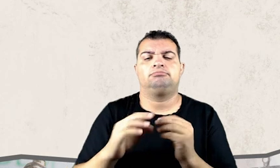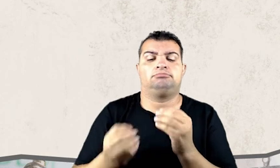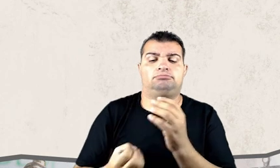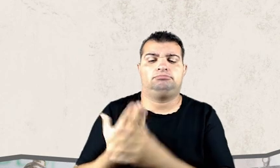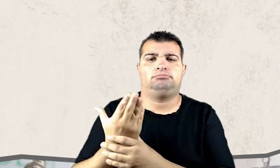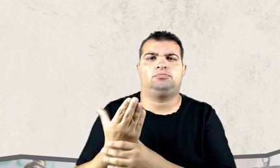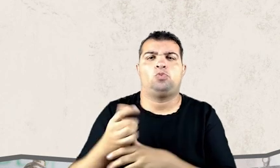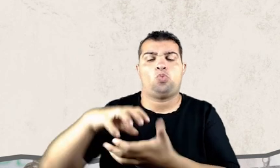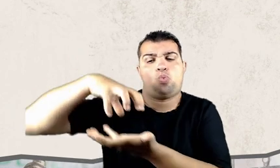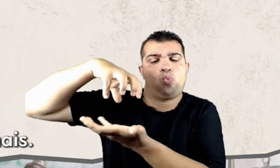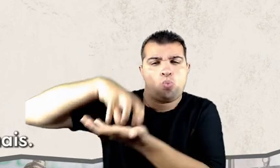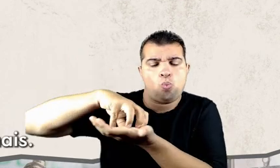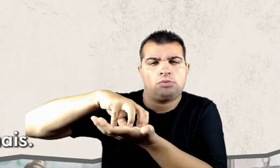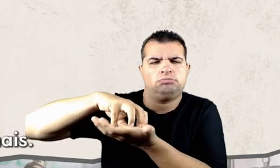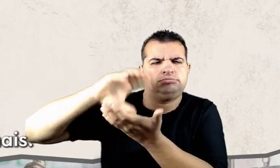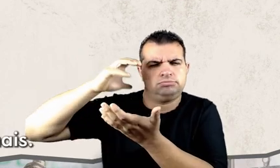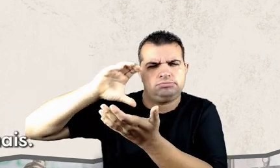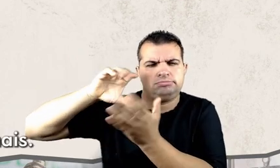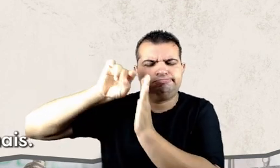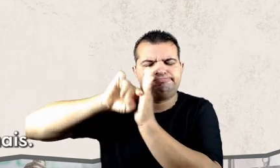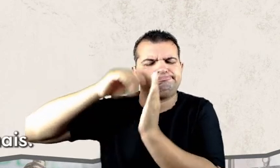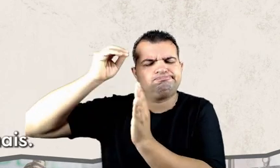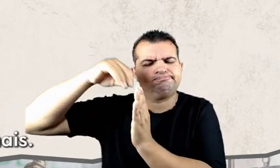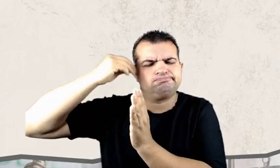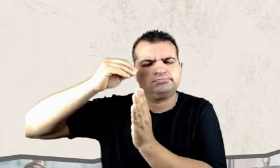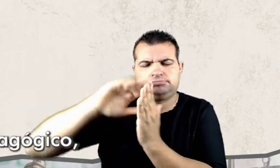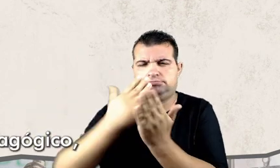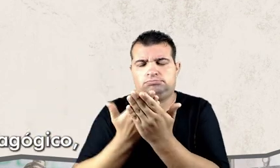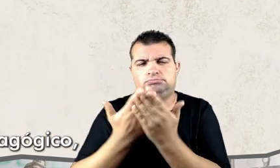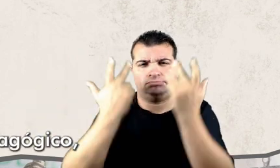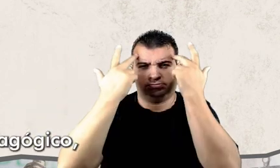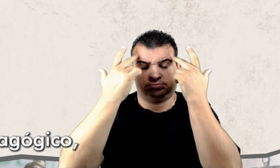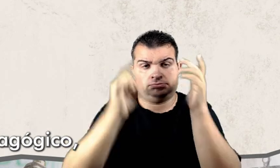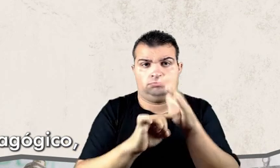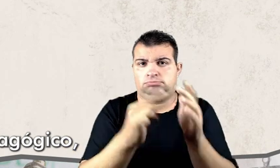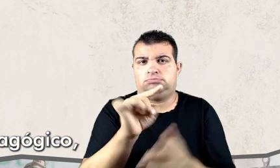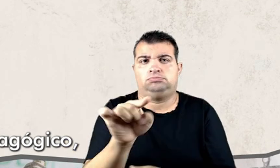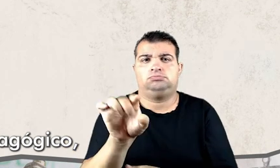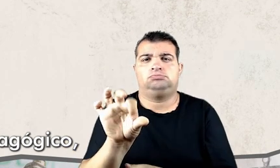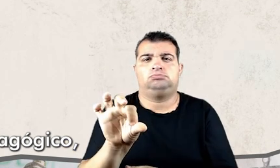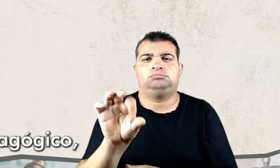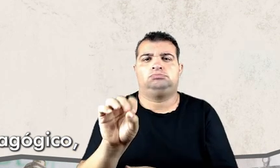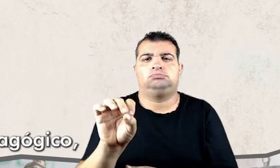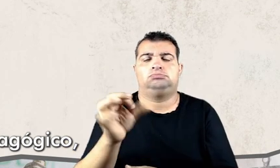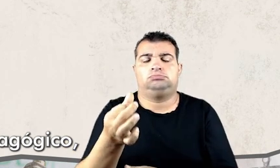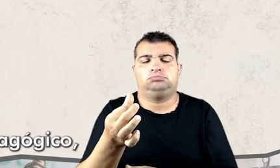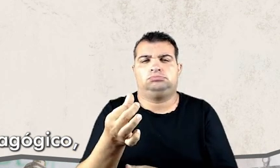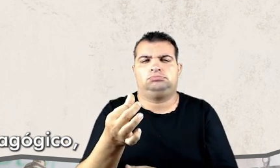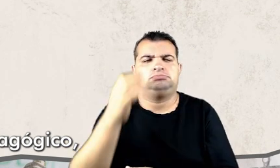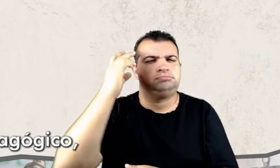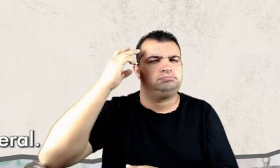criaram laboratórios de psicologia nas escolas normais. Aliás, o primeiro é em 1906,